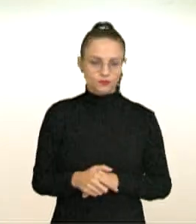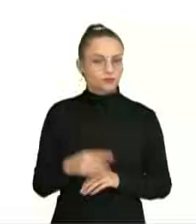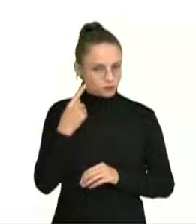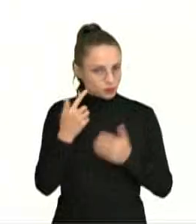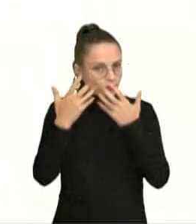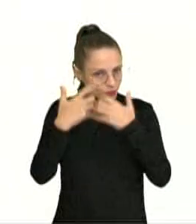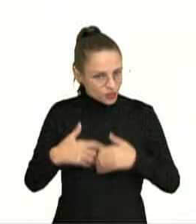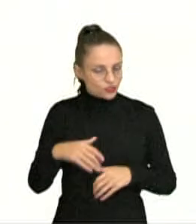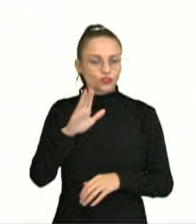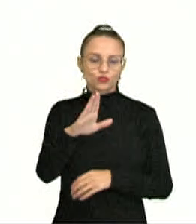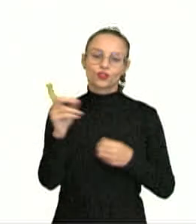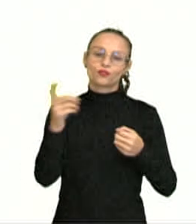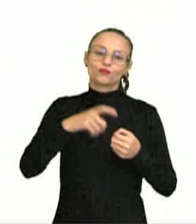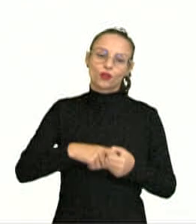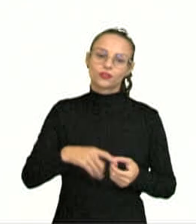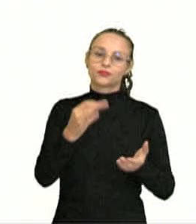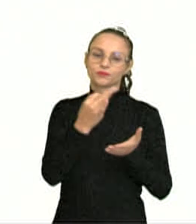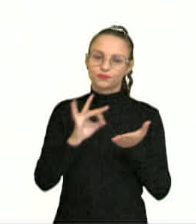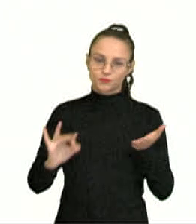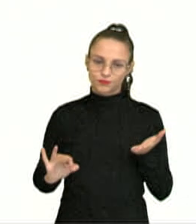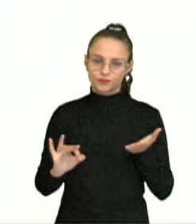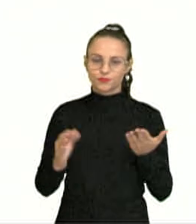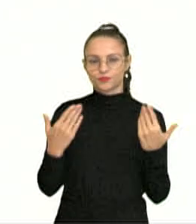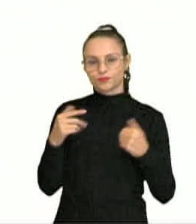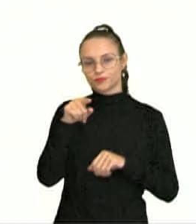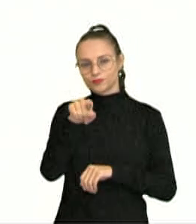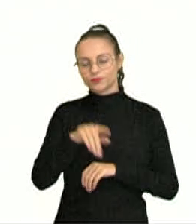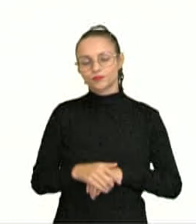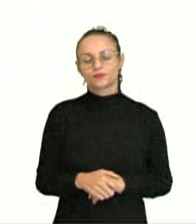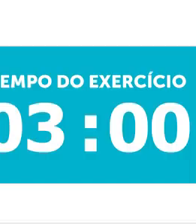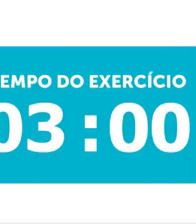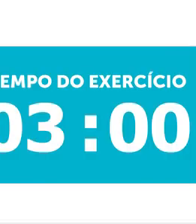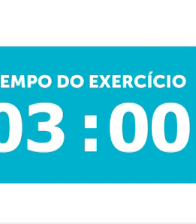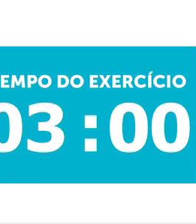e reflita. Eu volto a seguir conversar contigo.